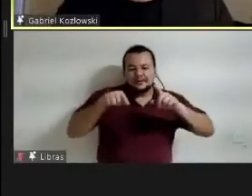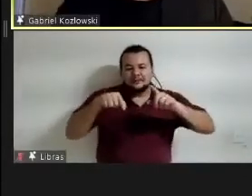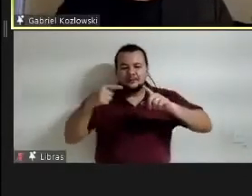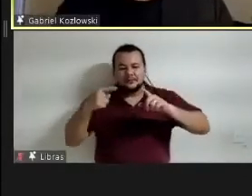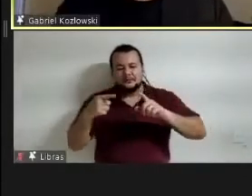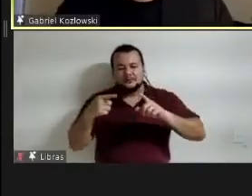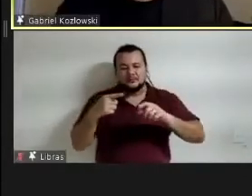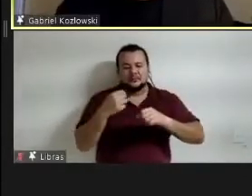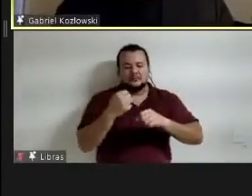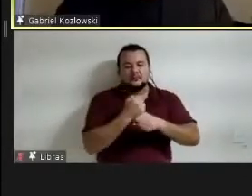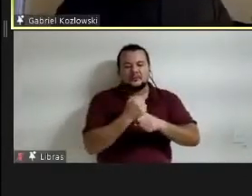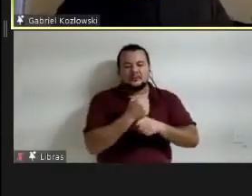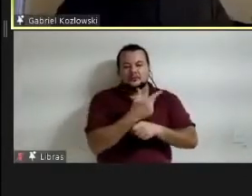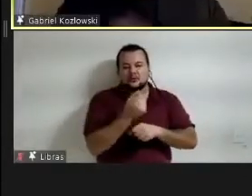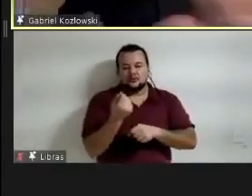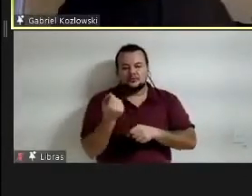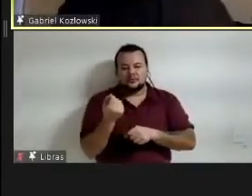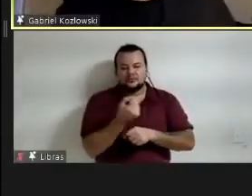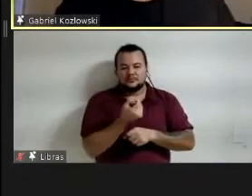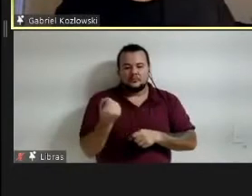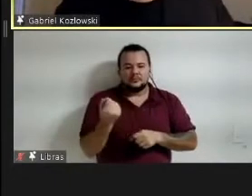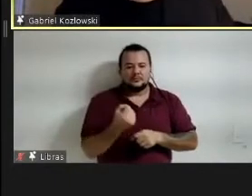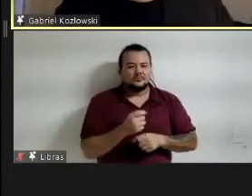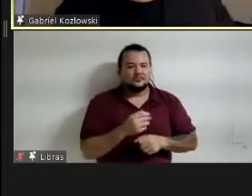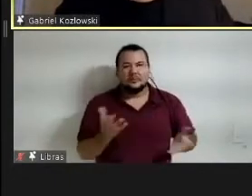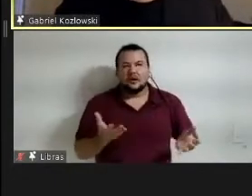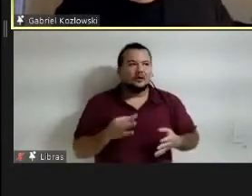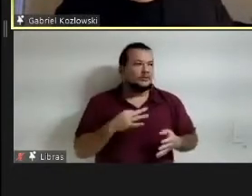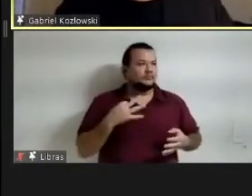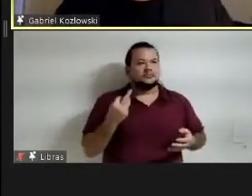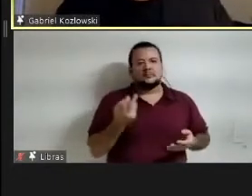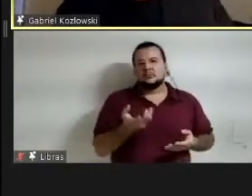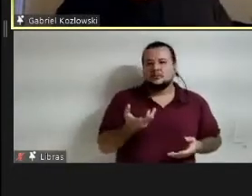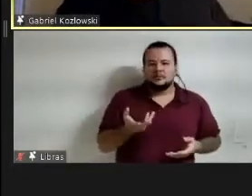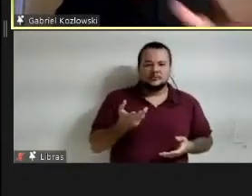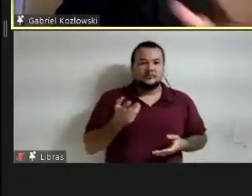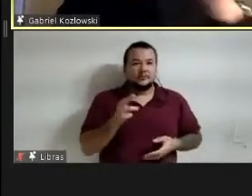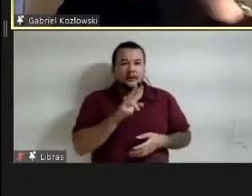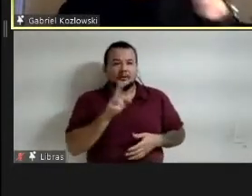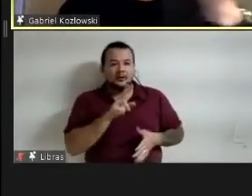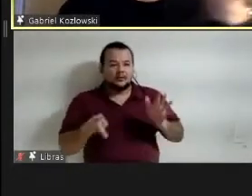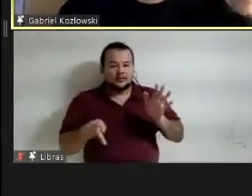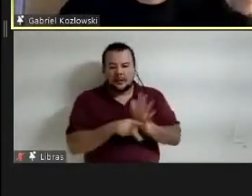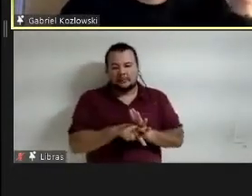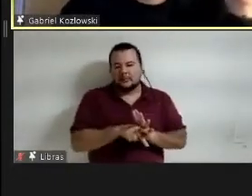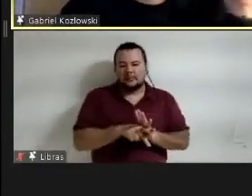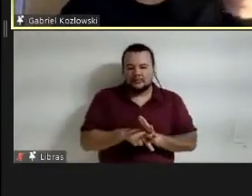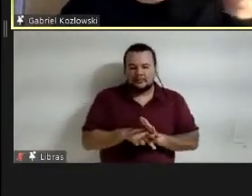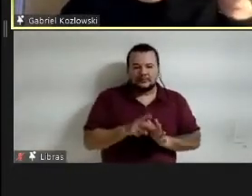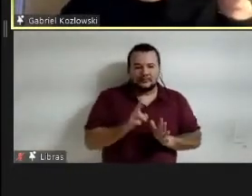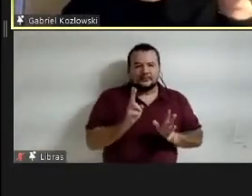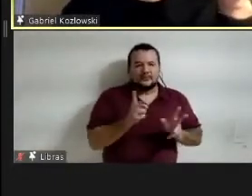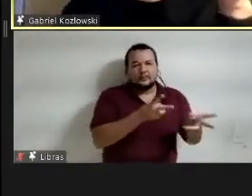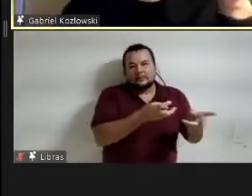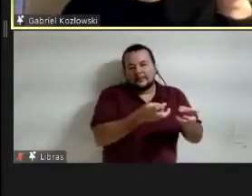2000. Porque agora todo mundo quer dar nome à sua própria época. Vocês com certeza já viram vários desses.